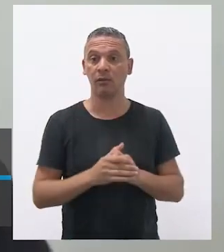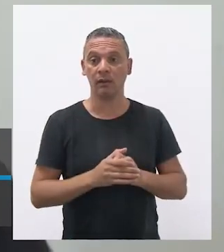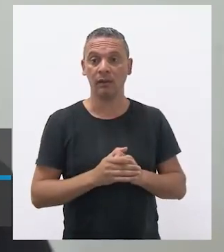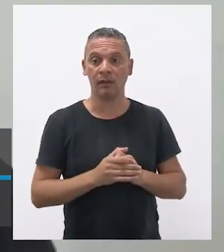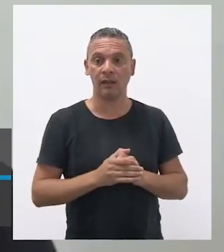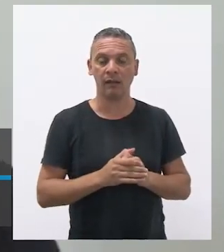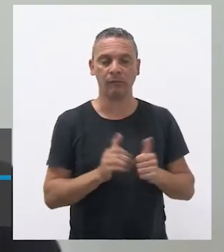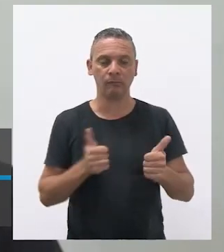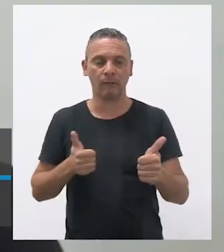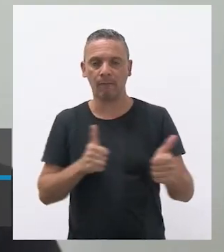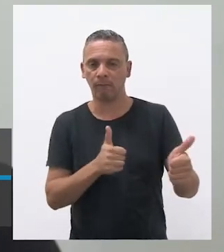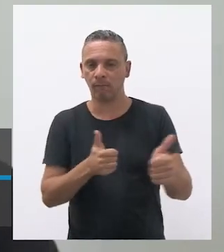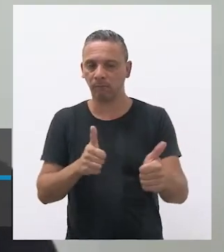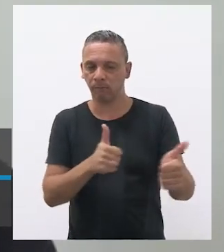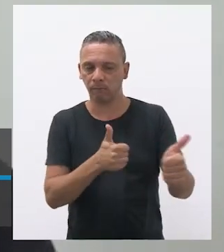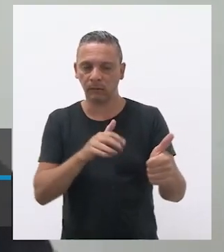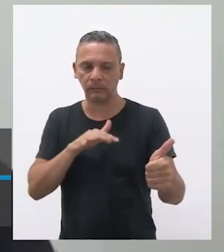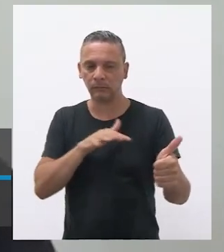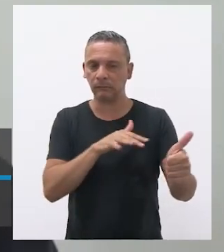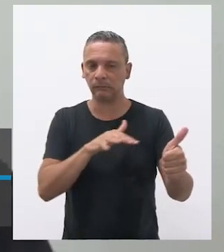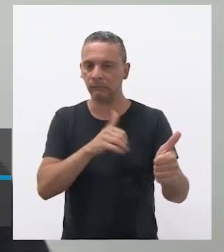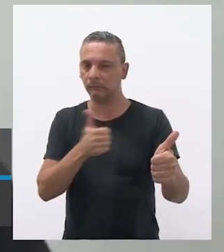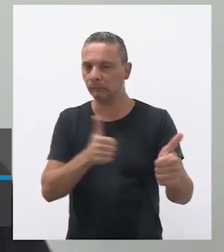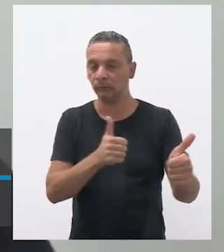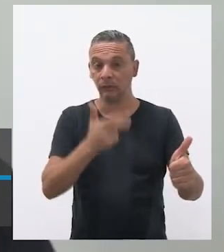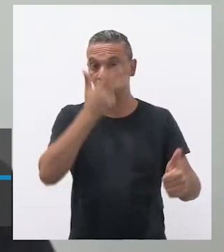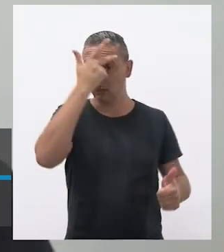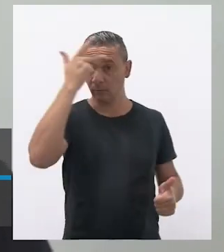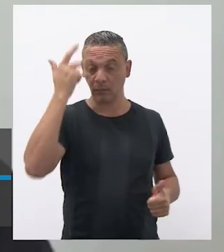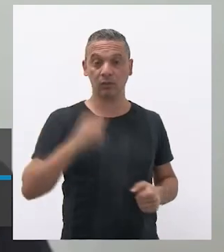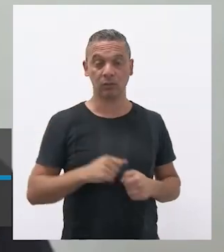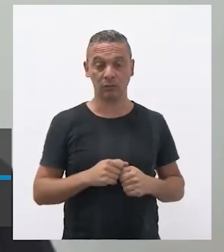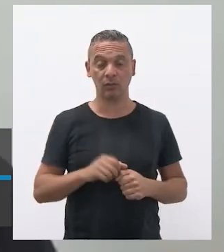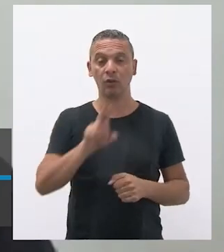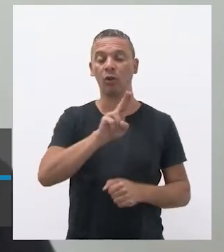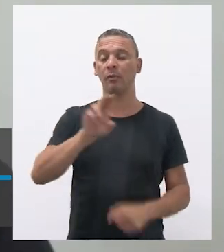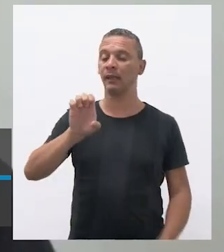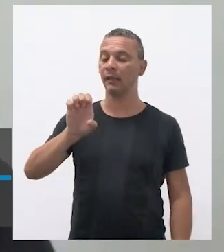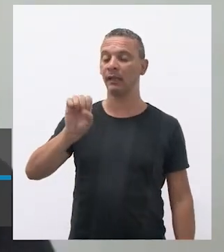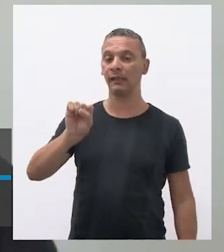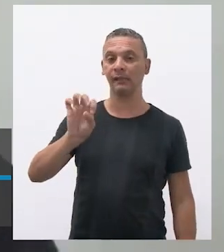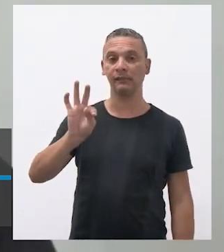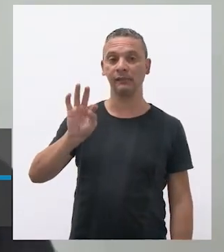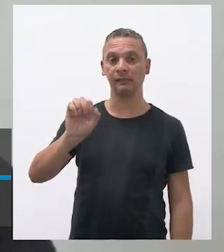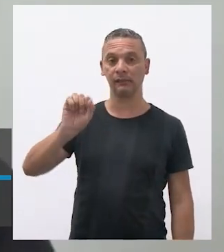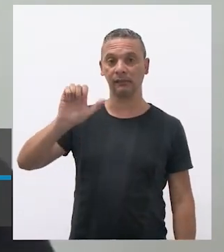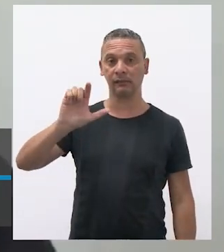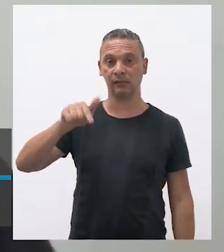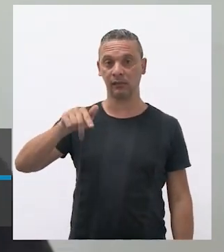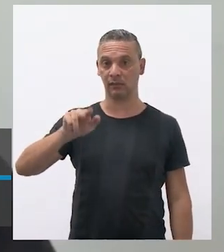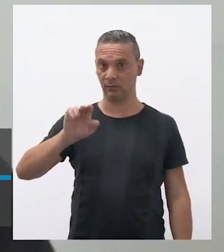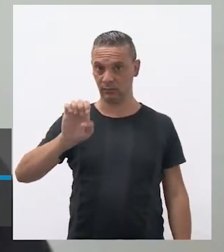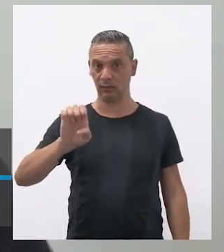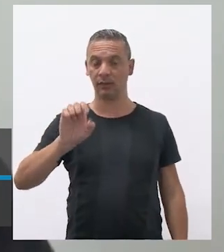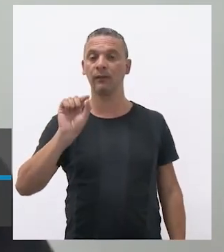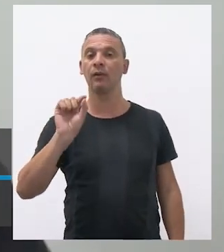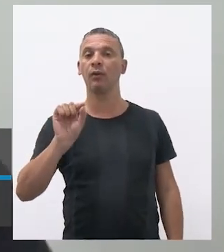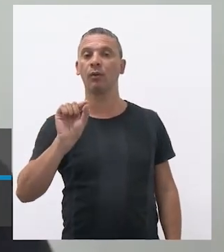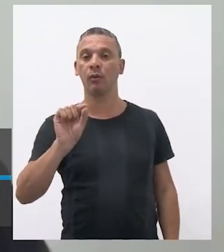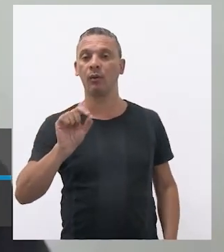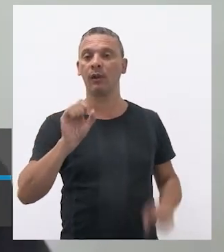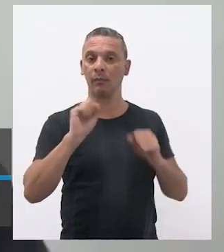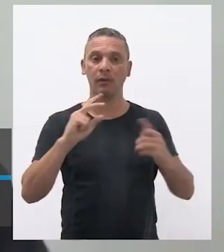filhos ou filhas em perigo, né, de ajuizar ações tendentes a requerer a guarda dos filhos ou impedir